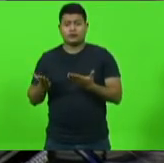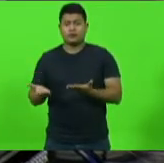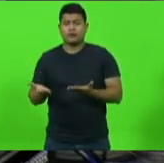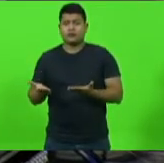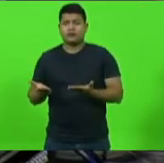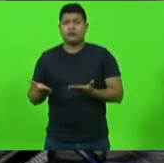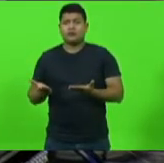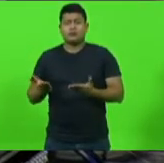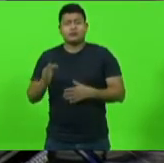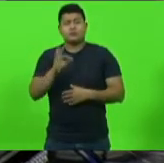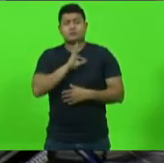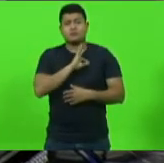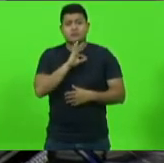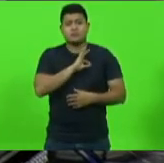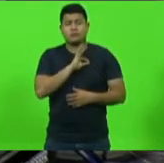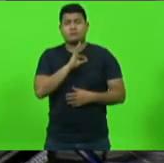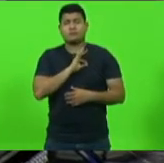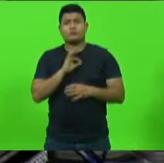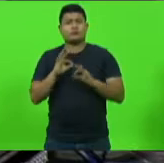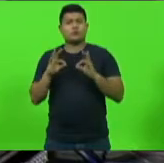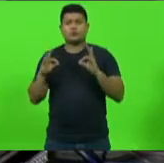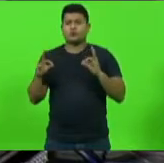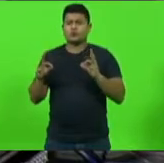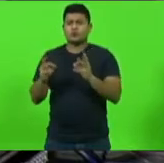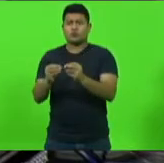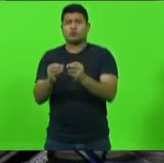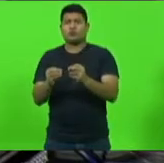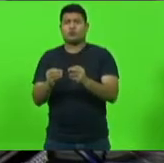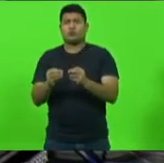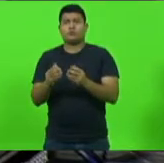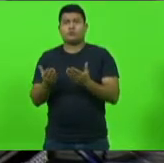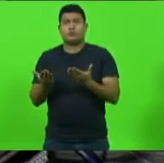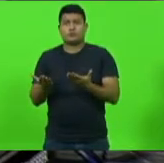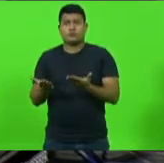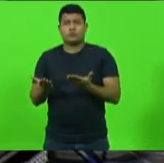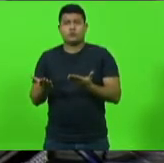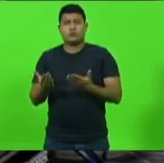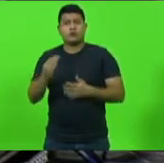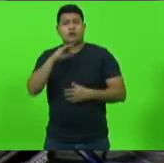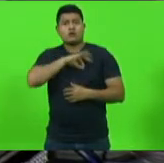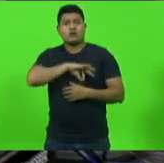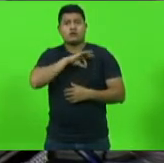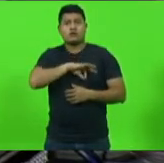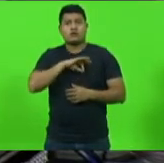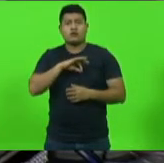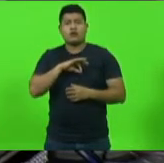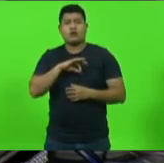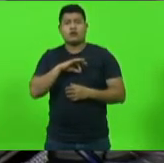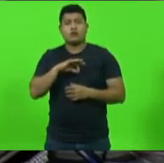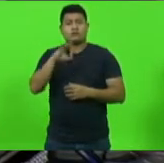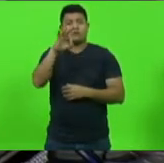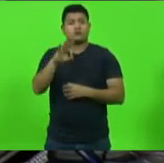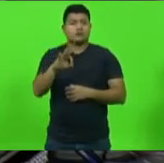os policiais, toda essa carreira passou a ser remunerada por subsídio.